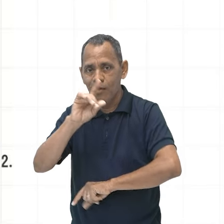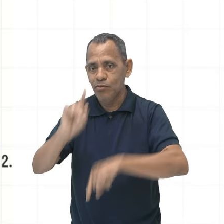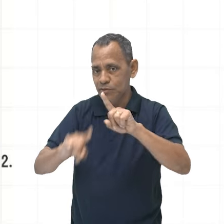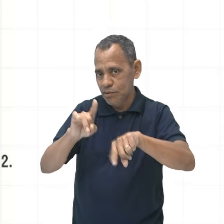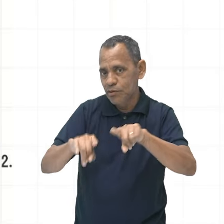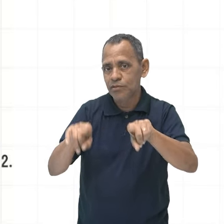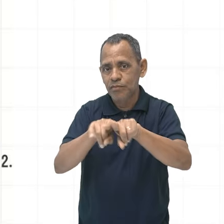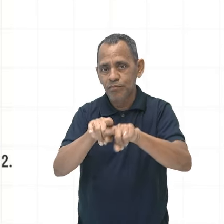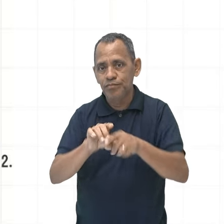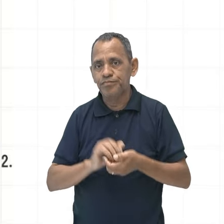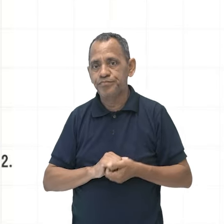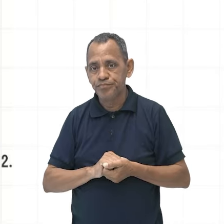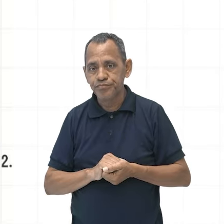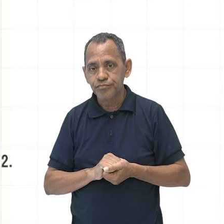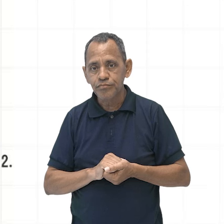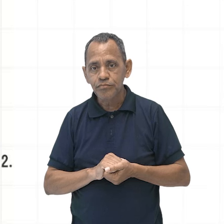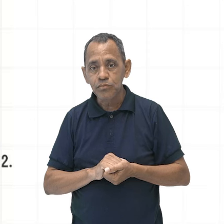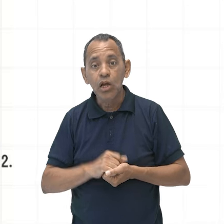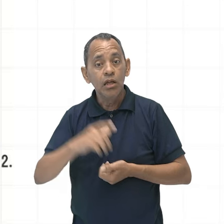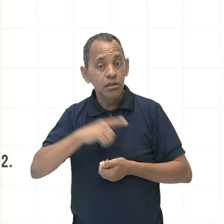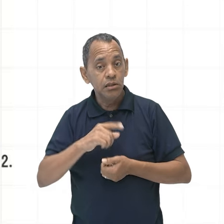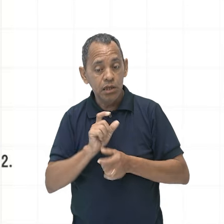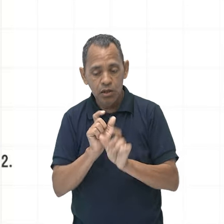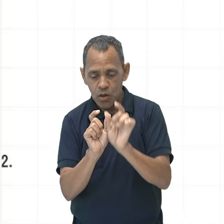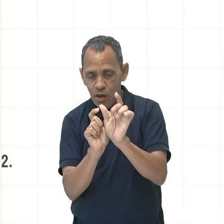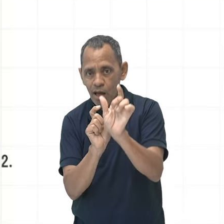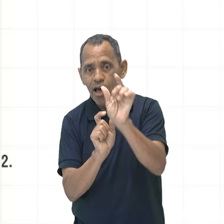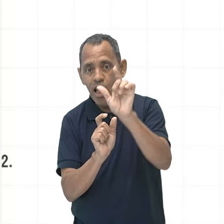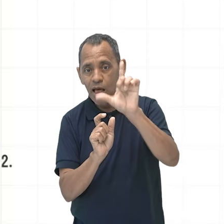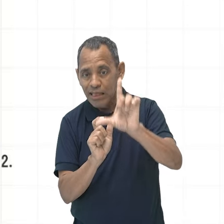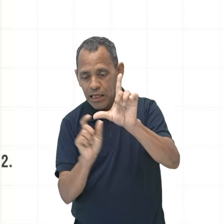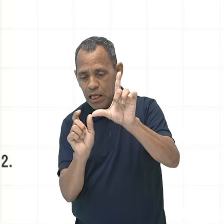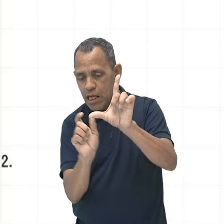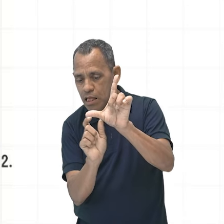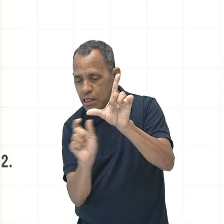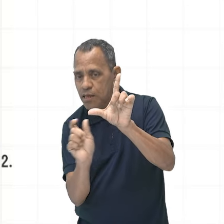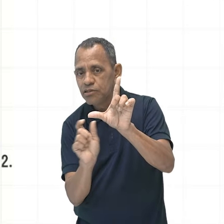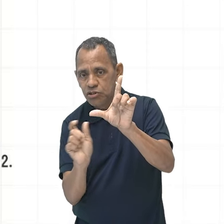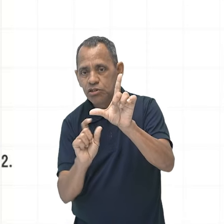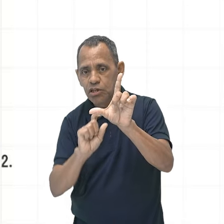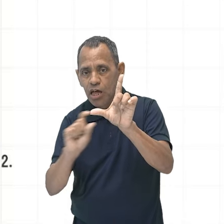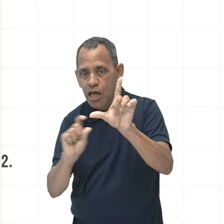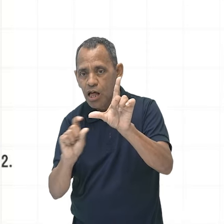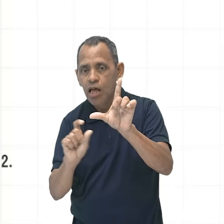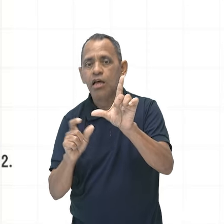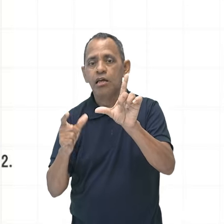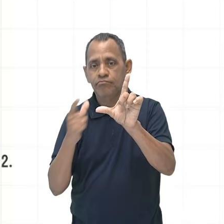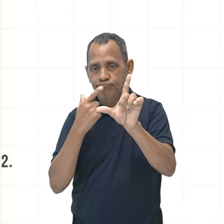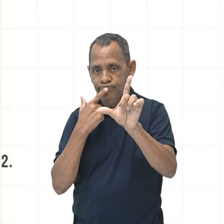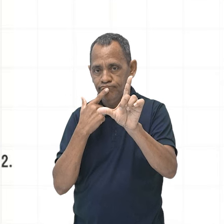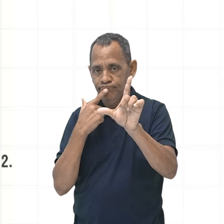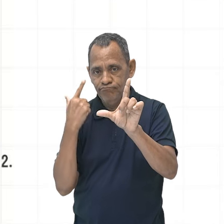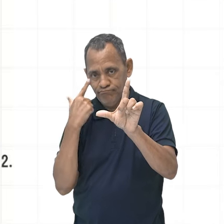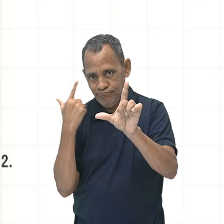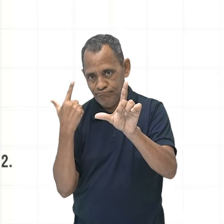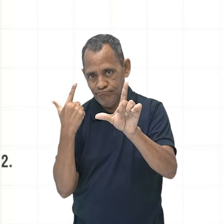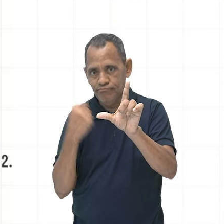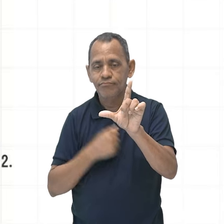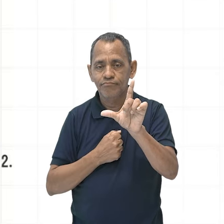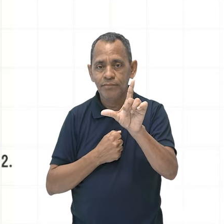Cada produto aqui também vai ter a sua legenda para identificar cada cor a